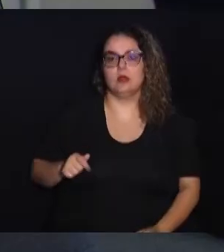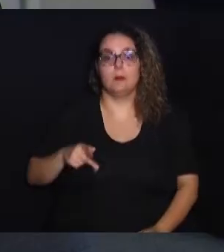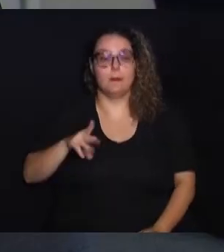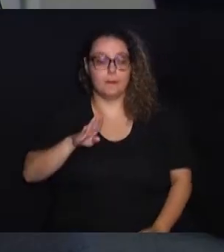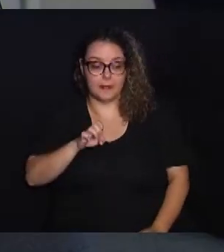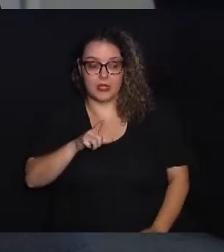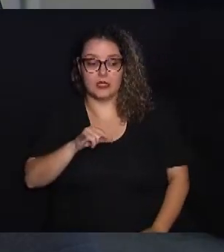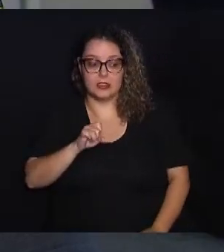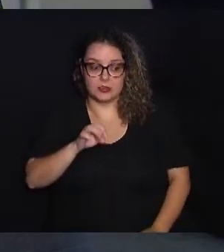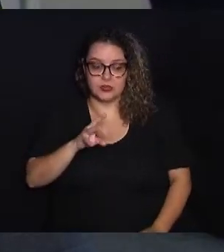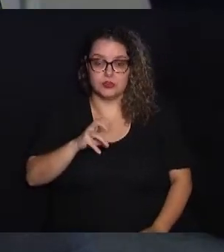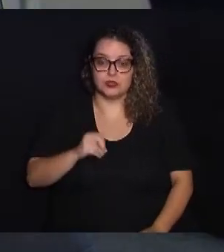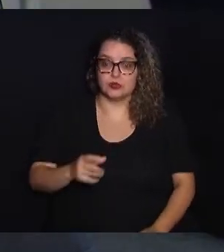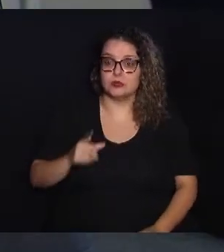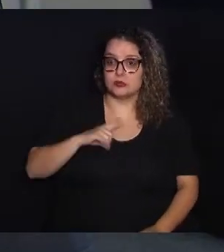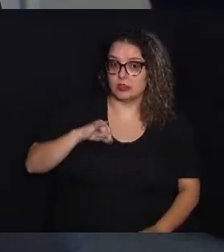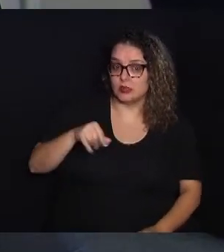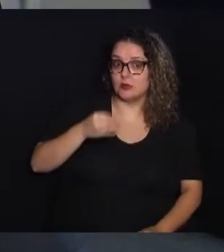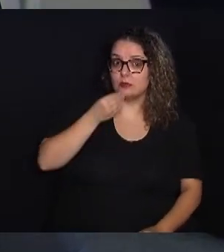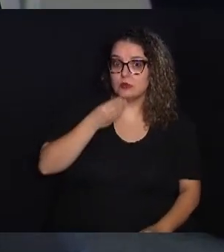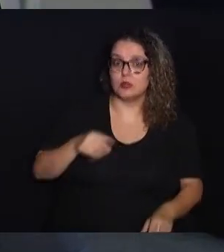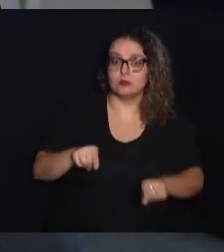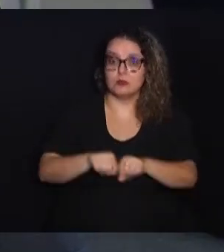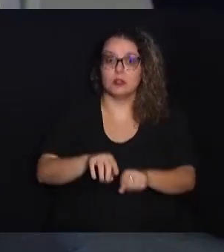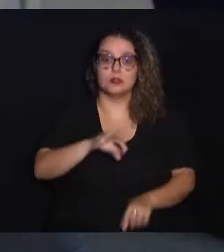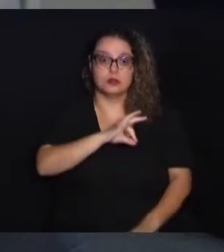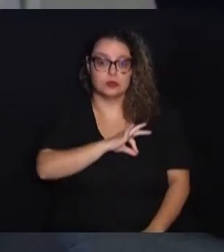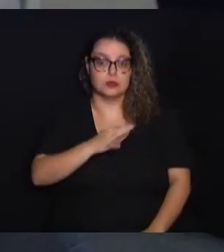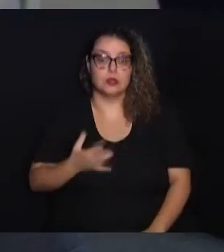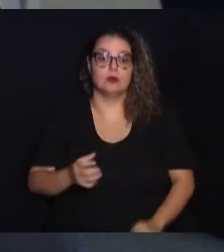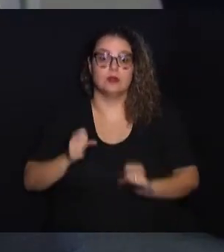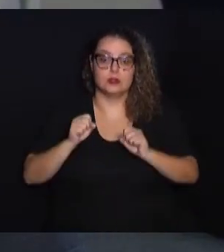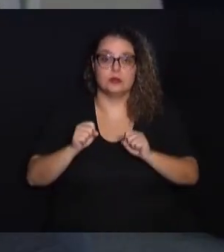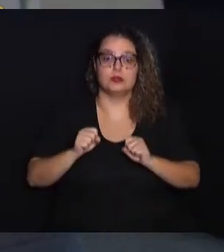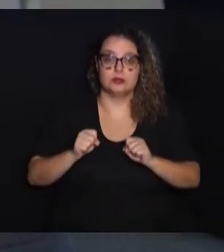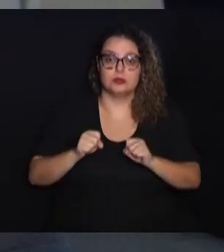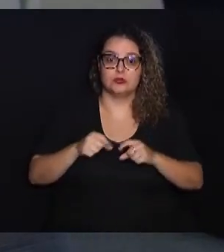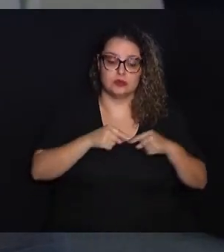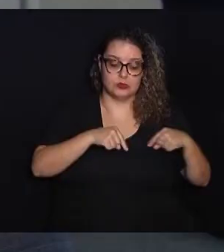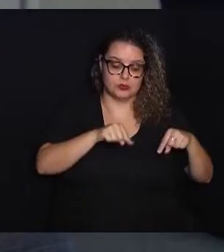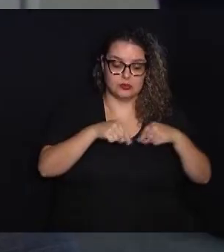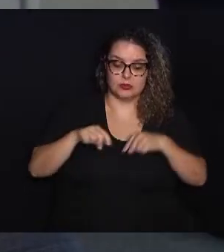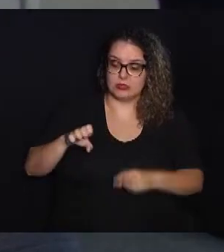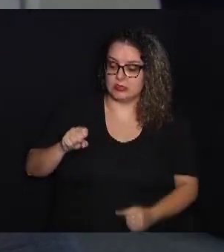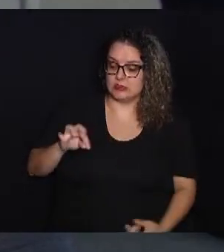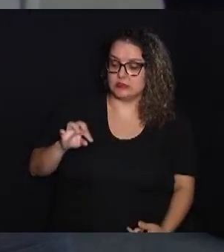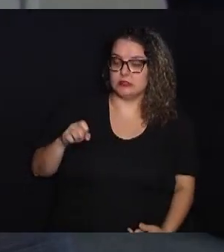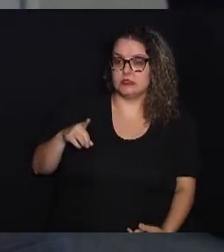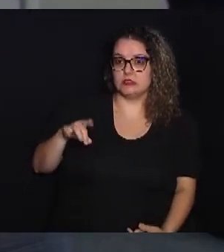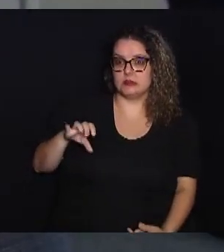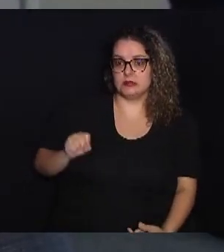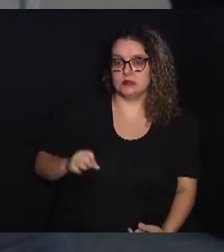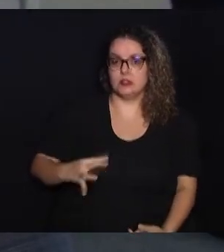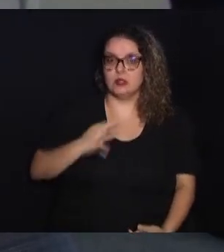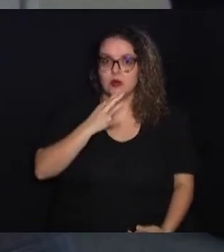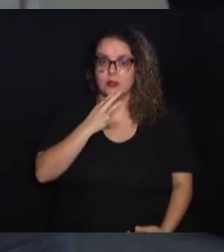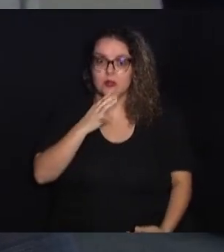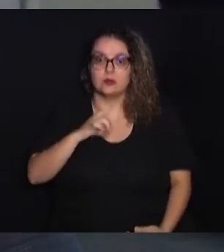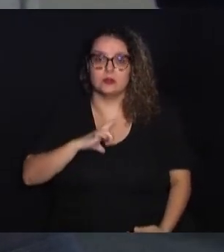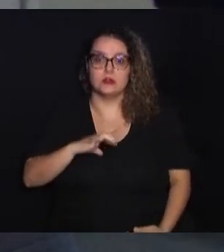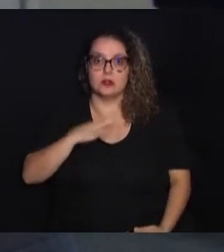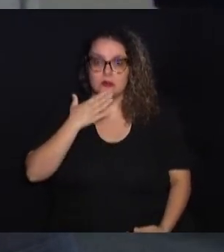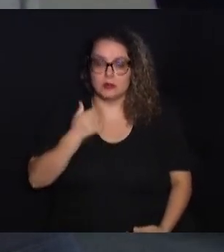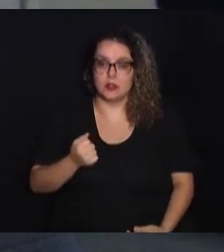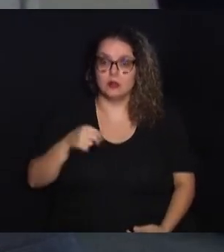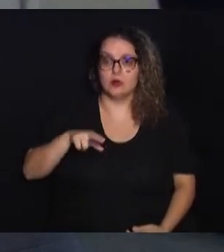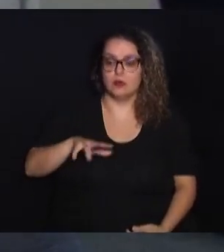equipamentos balísticos. Então, tem essa oportunidade também das guardas de poderem, nos estandes, conhecerem o que a